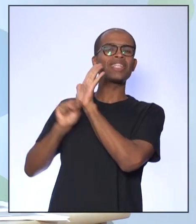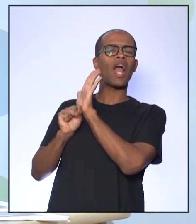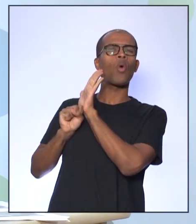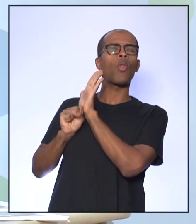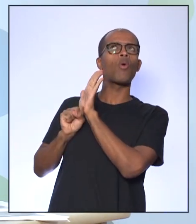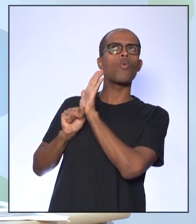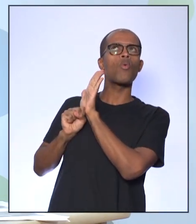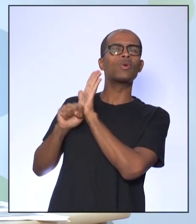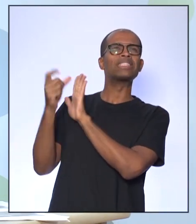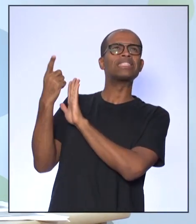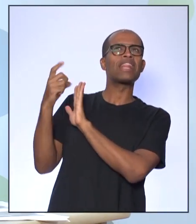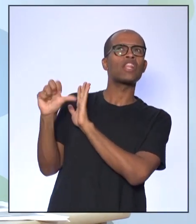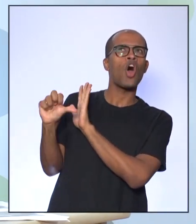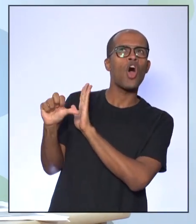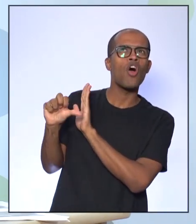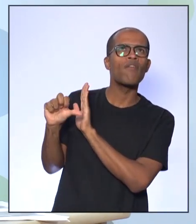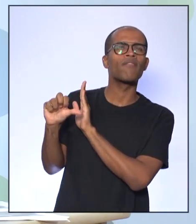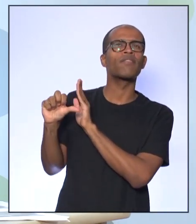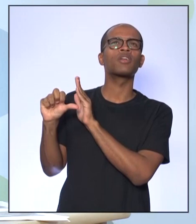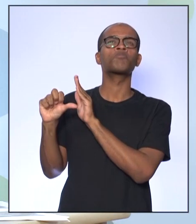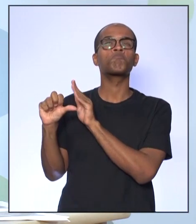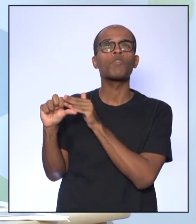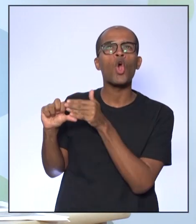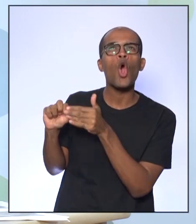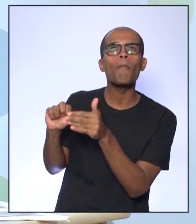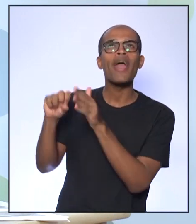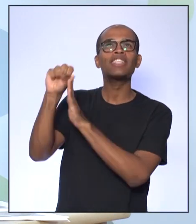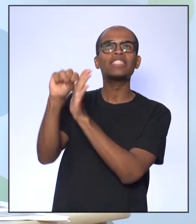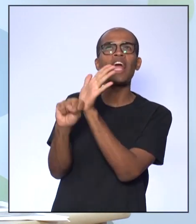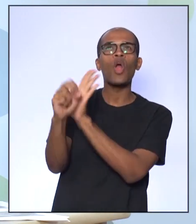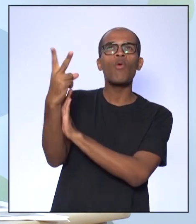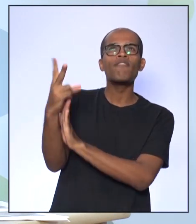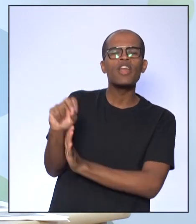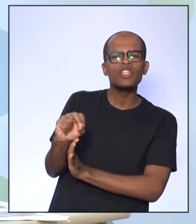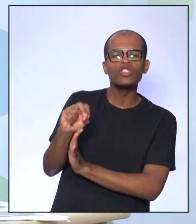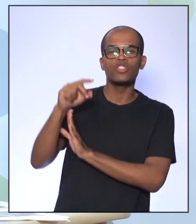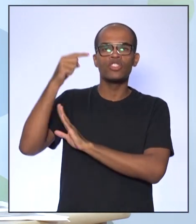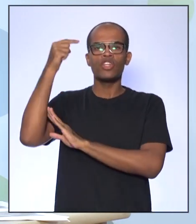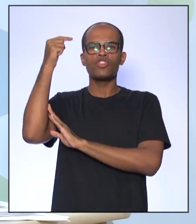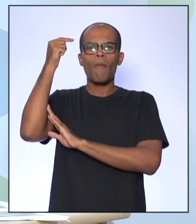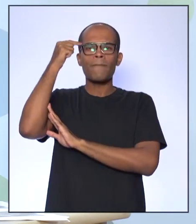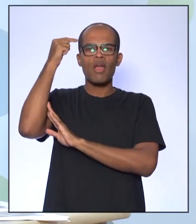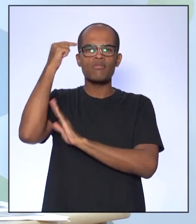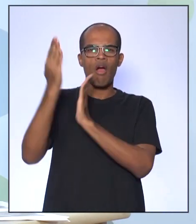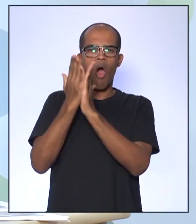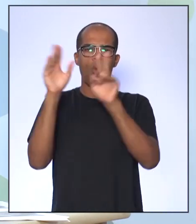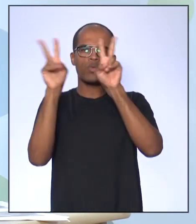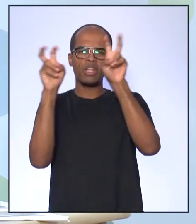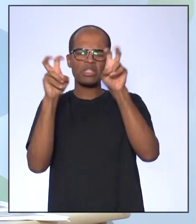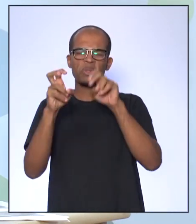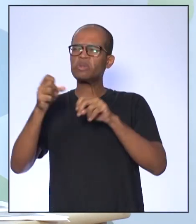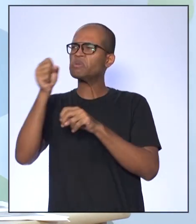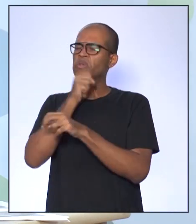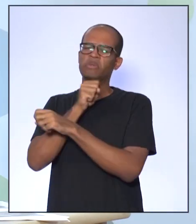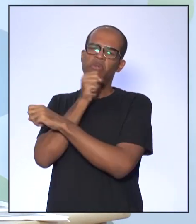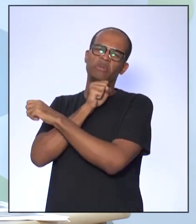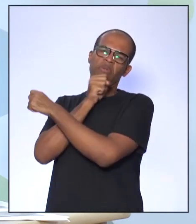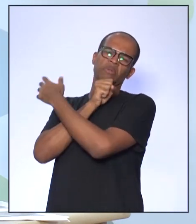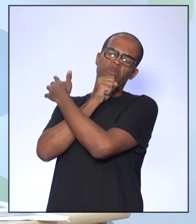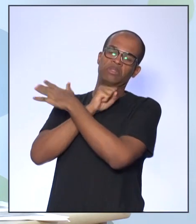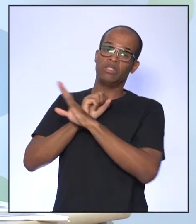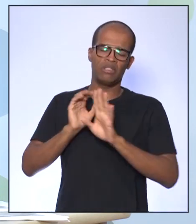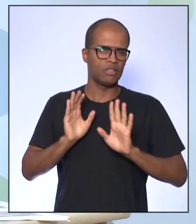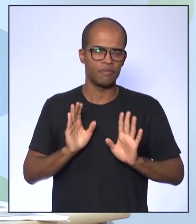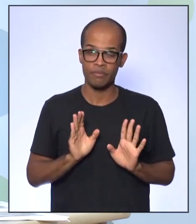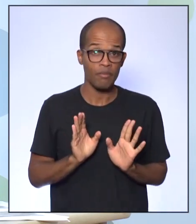século XIX, começo do século XX, a gente pensa de assuntos ultrapassados, né, coisas antigas,